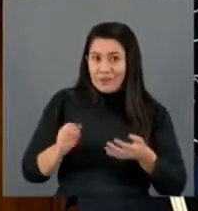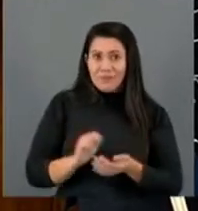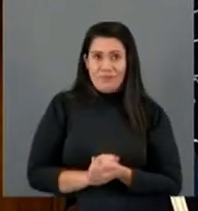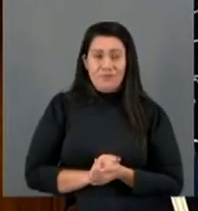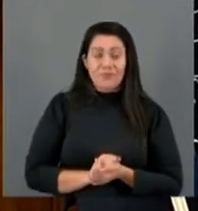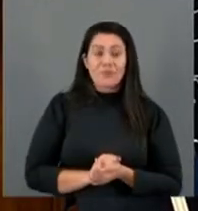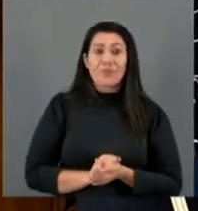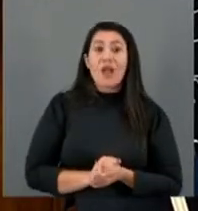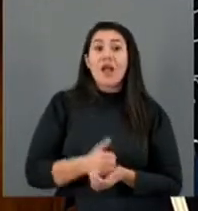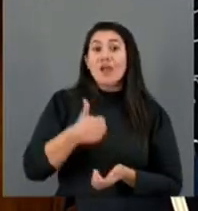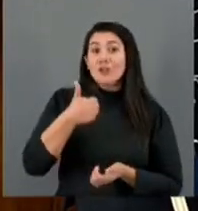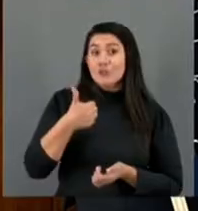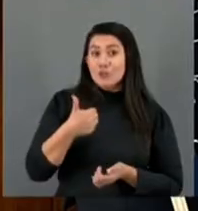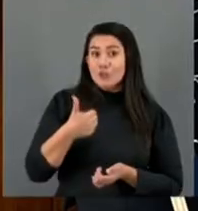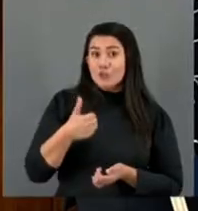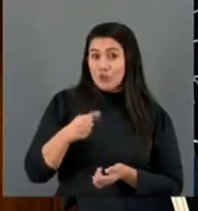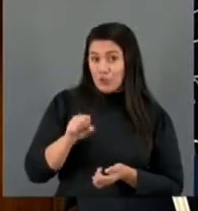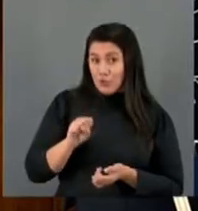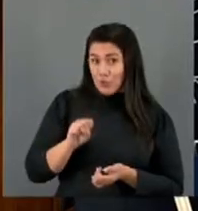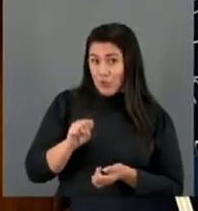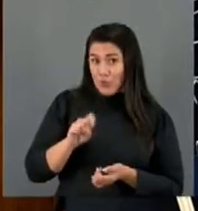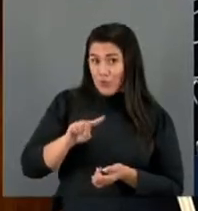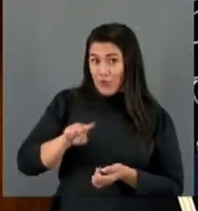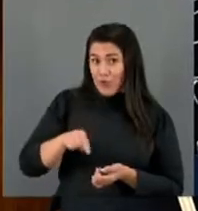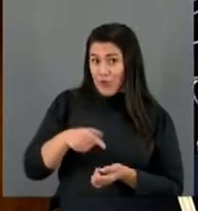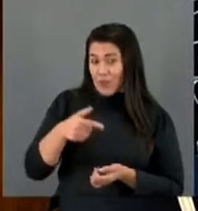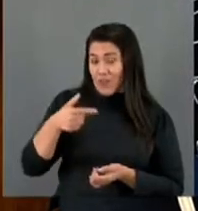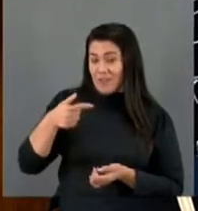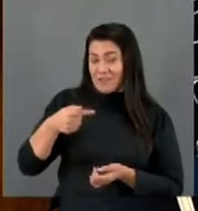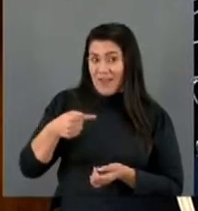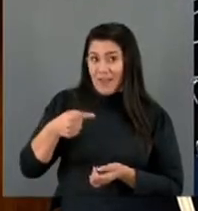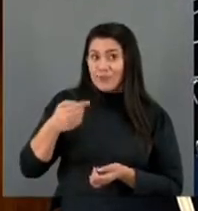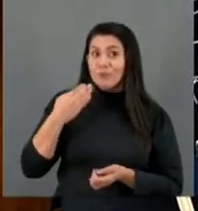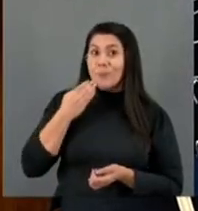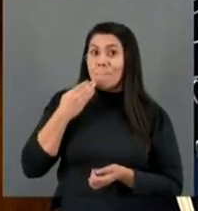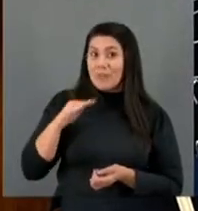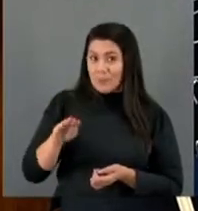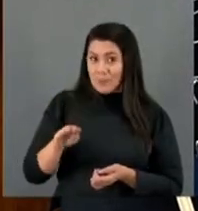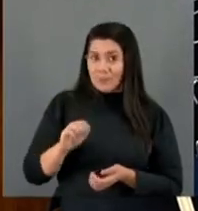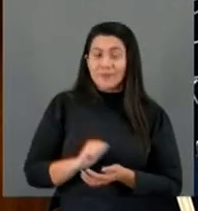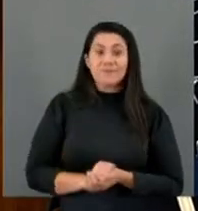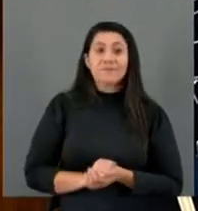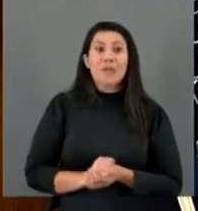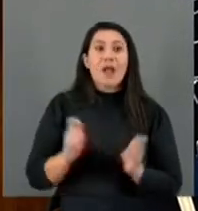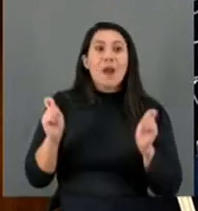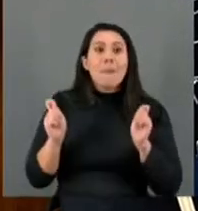18,7 bilhões. Daria para multiplicar isso por 27